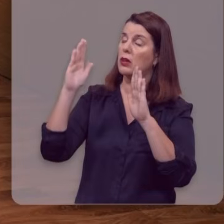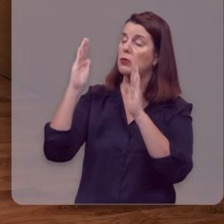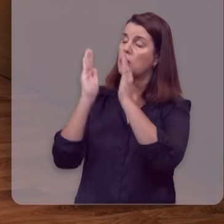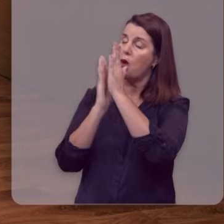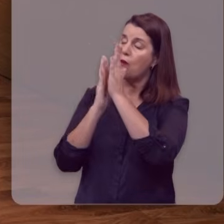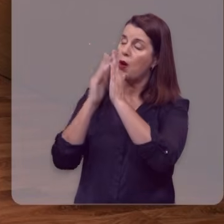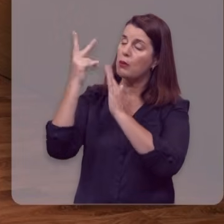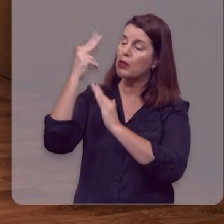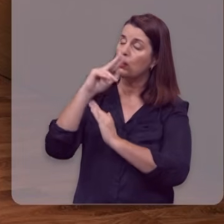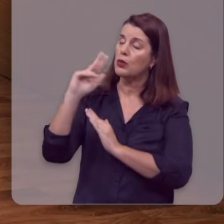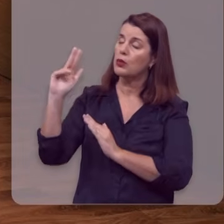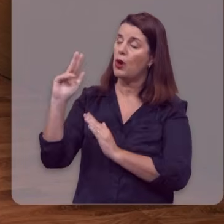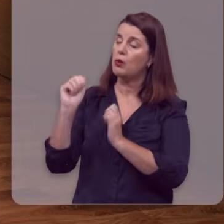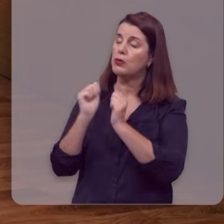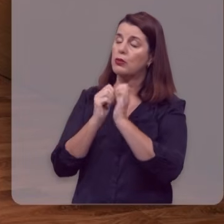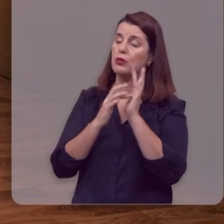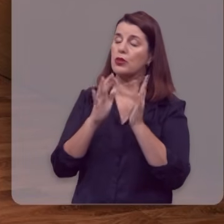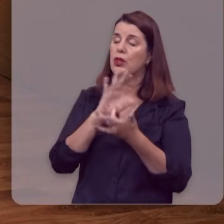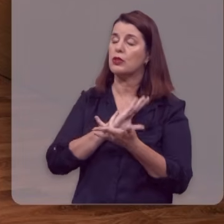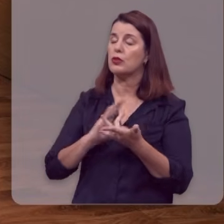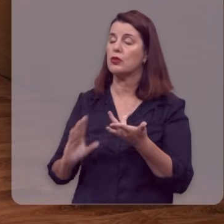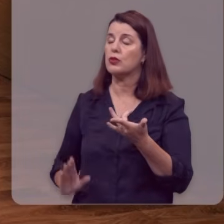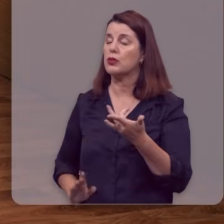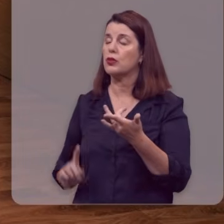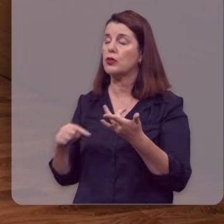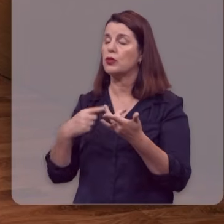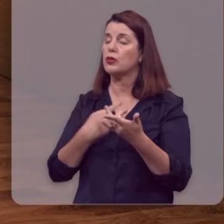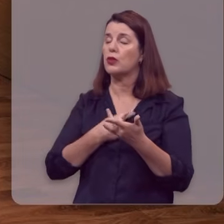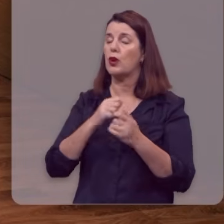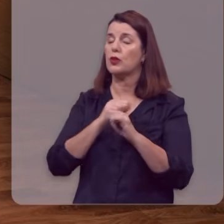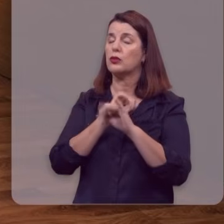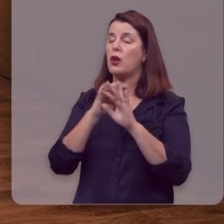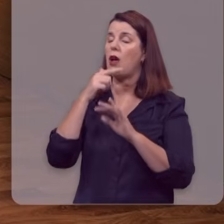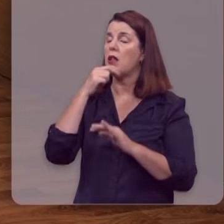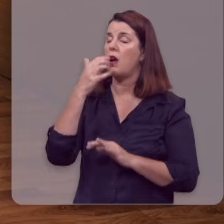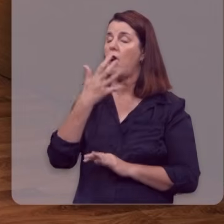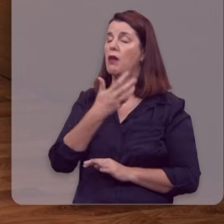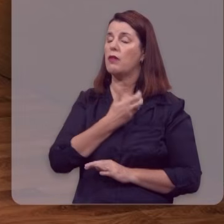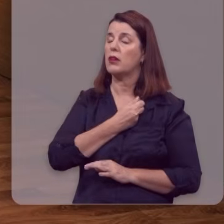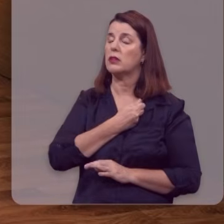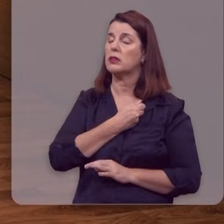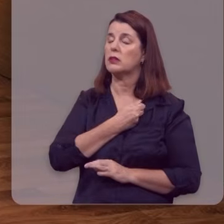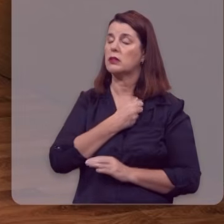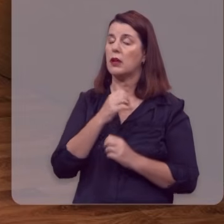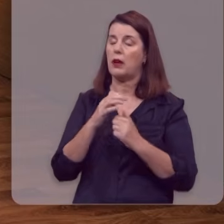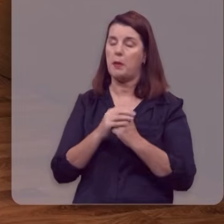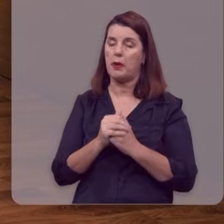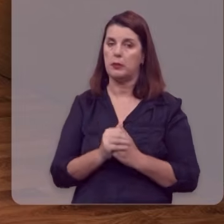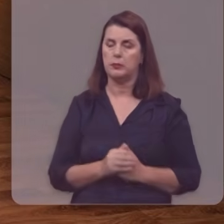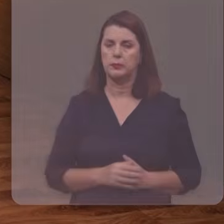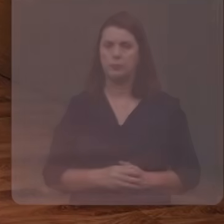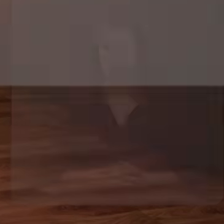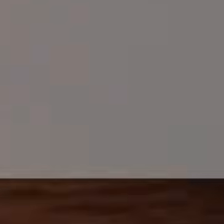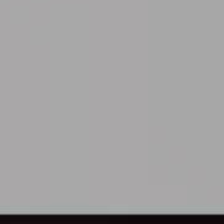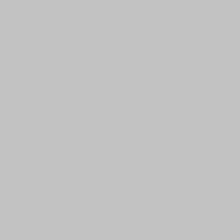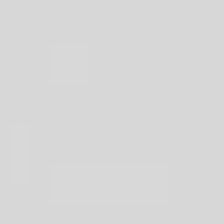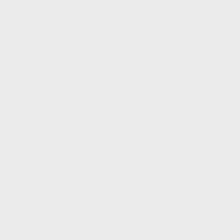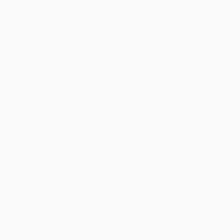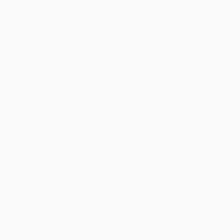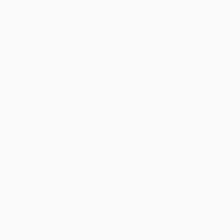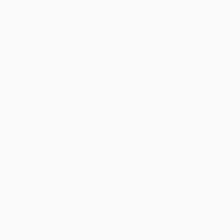e louvamos o Teu nome na pessoa de Jesus, o nosso glorioso Redentor. Amém.